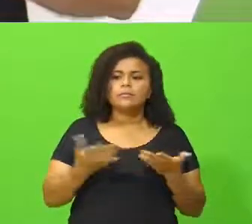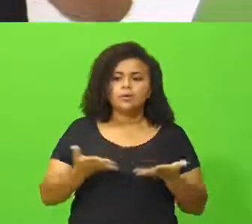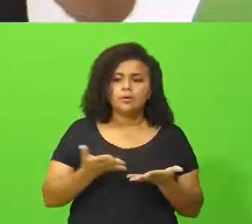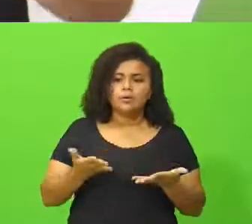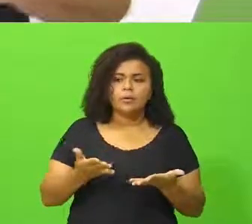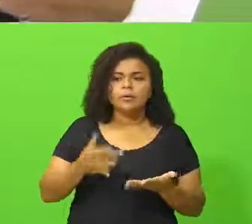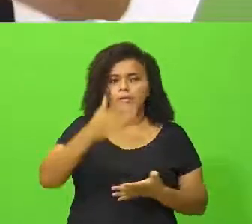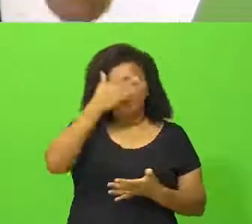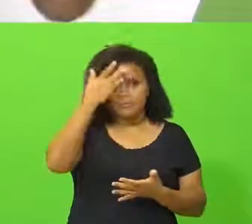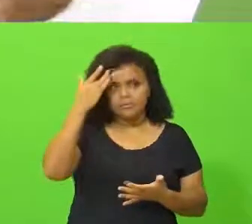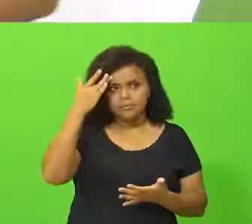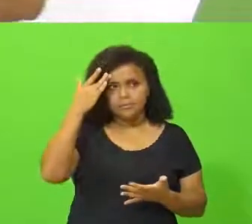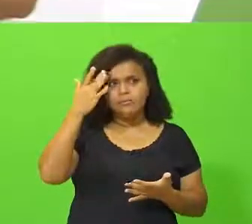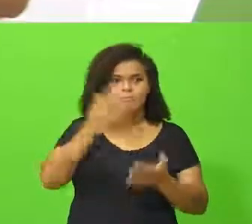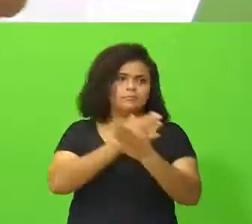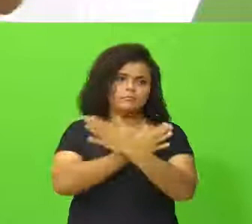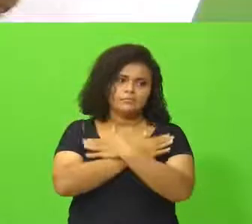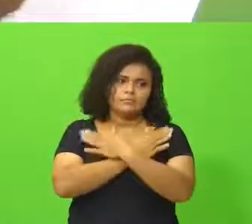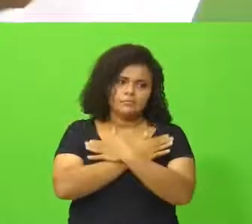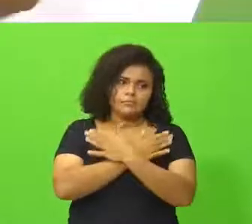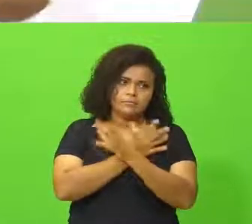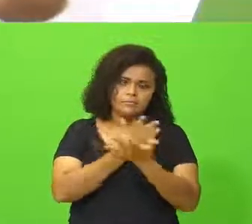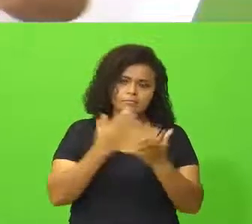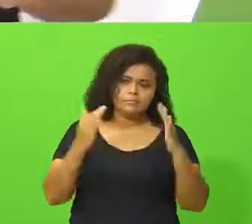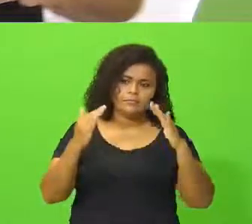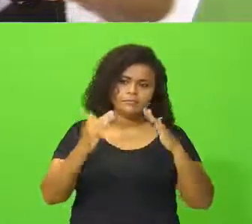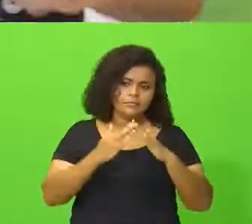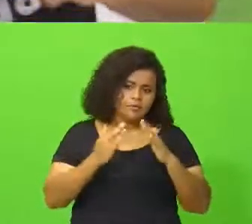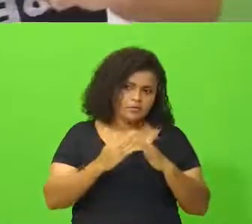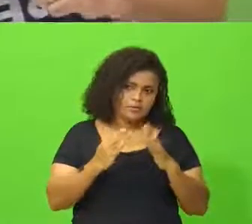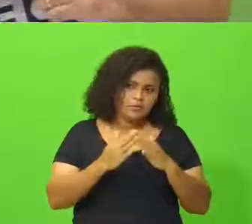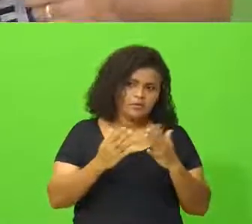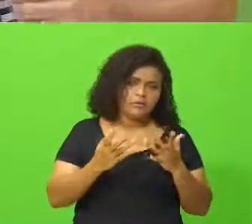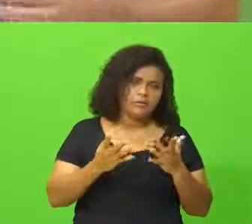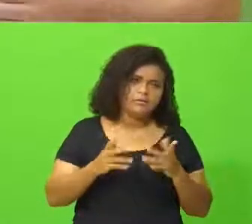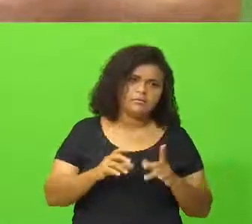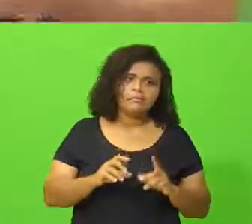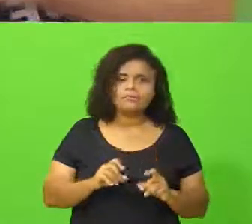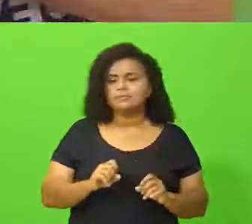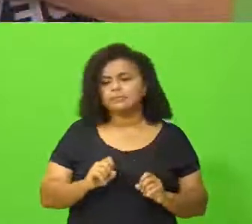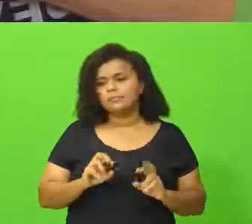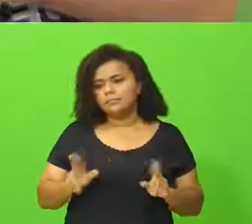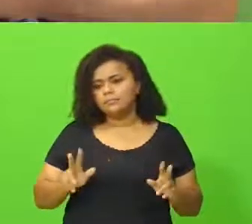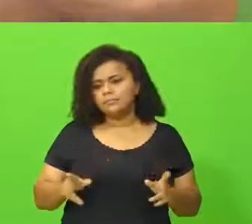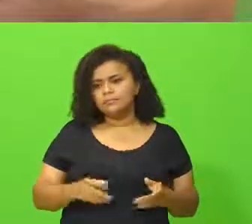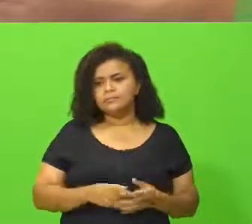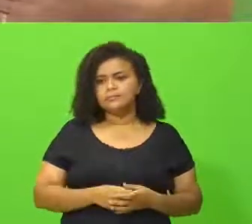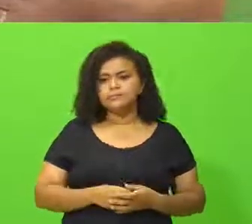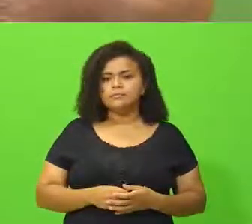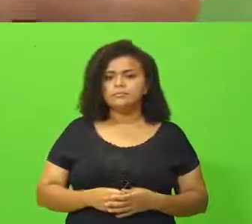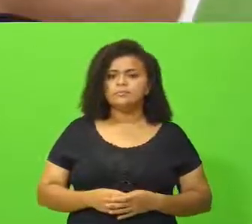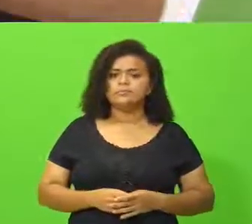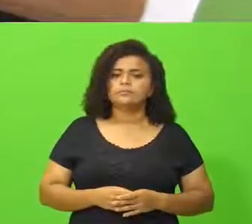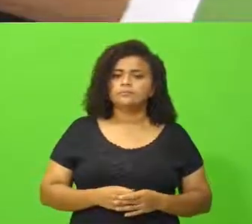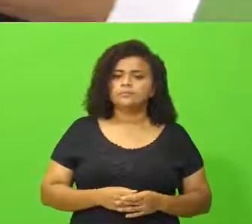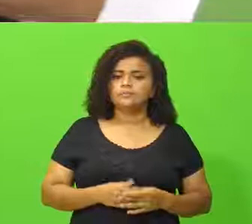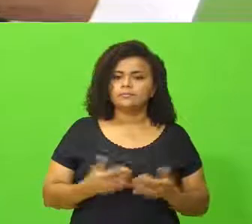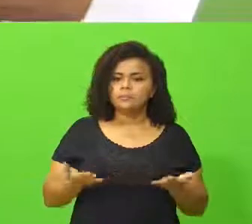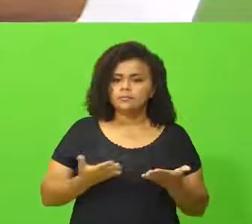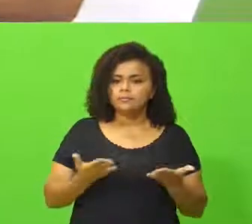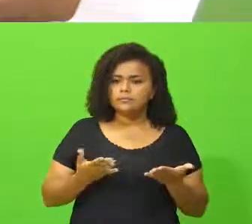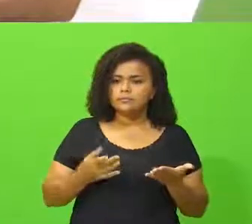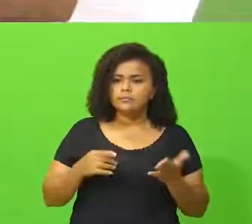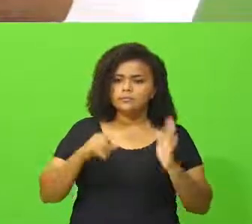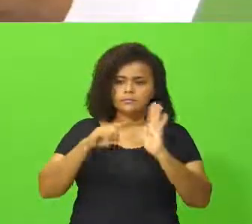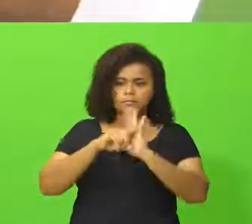que não trabalha, não faz nada, fica em casa. Então a gente já vê uma certa diferença. A partir de agora, a gente vai